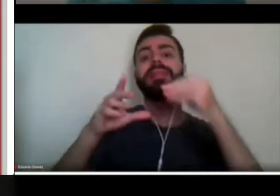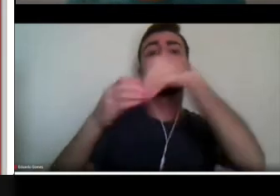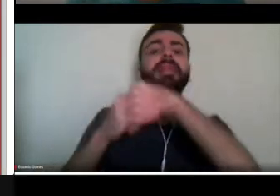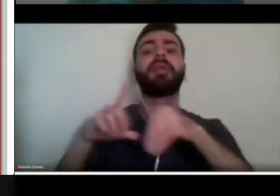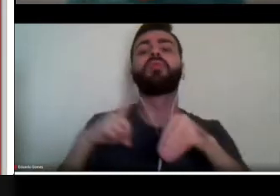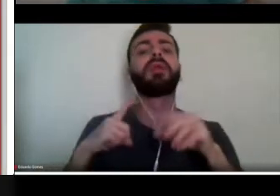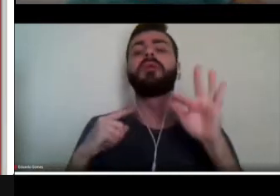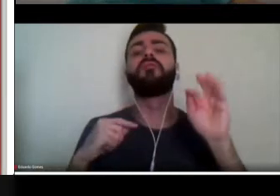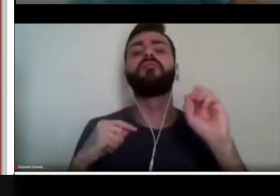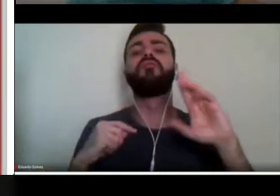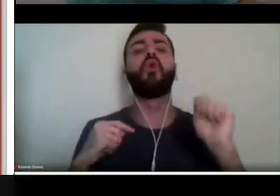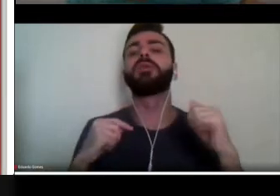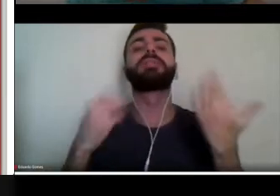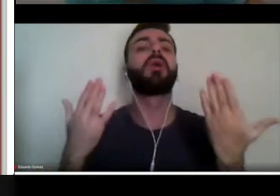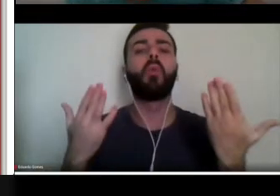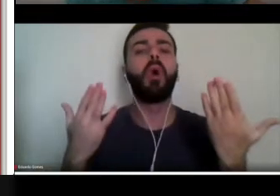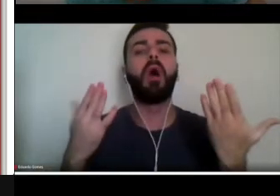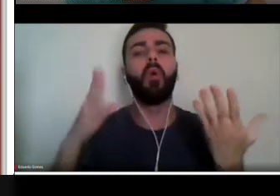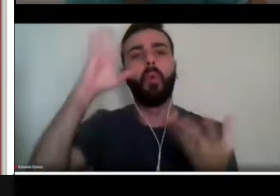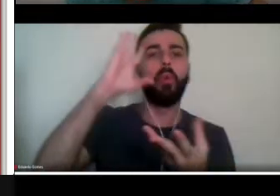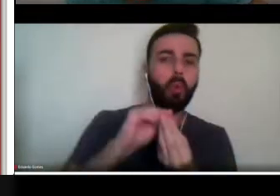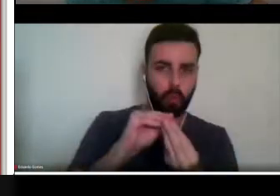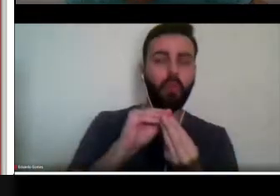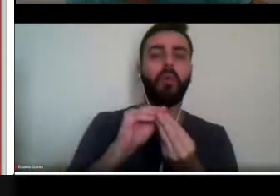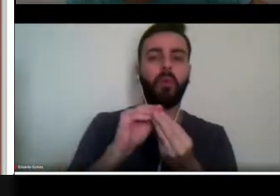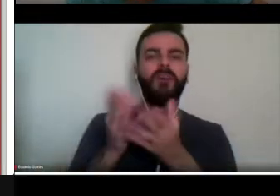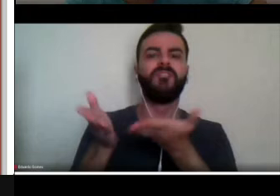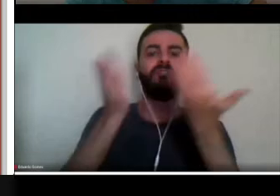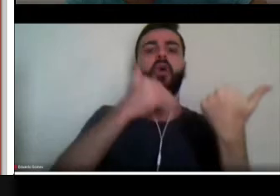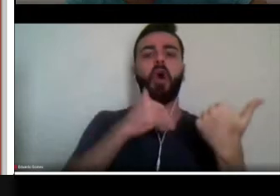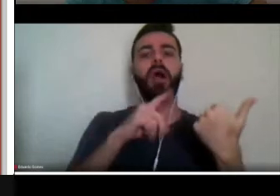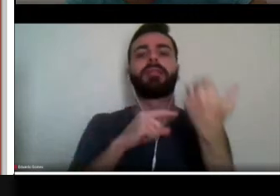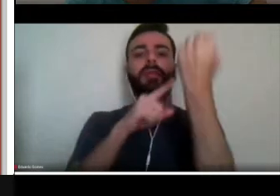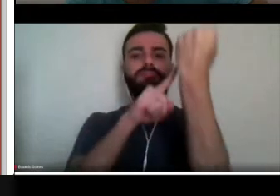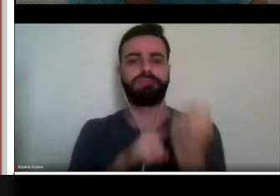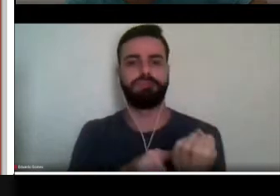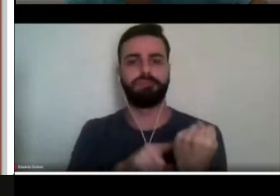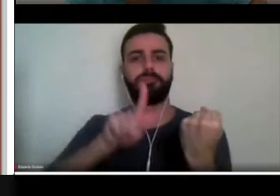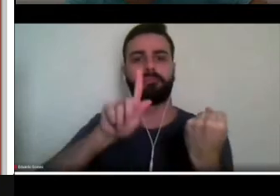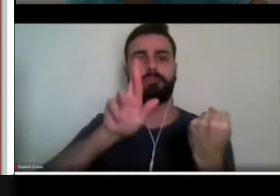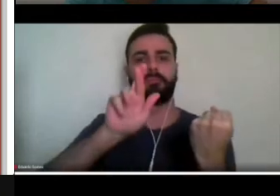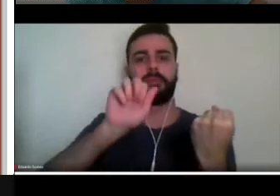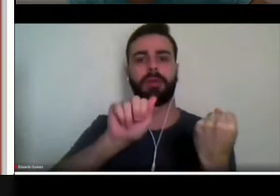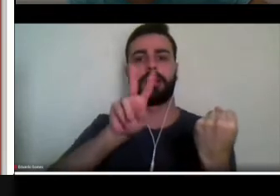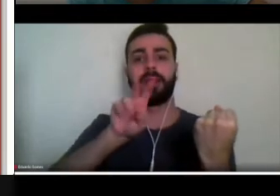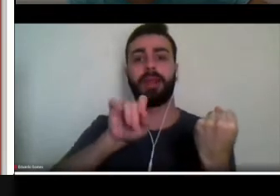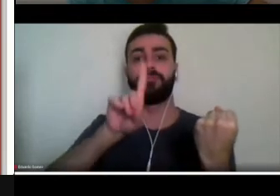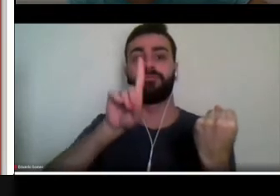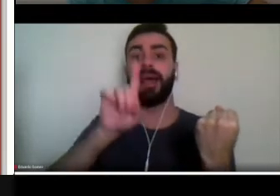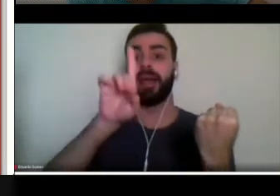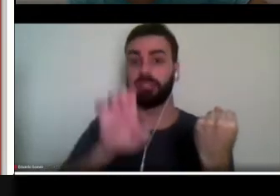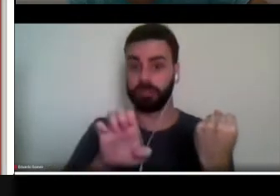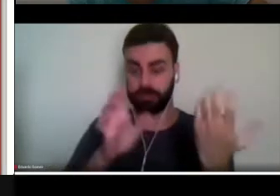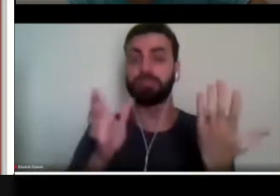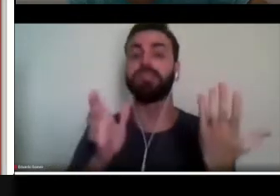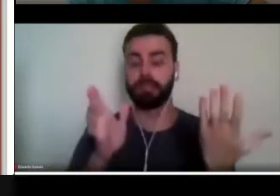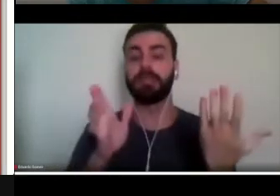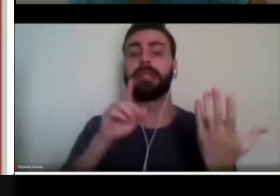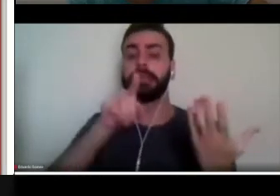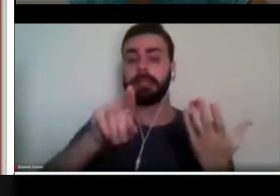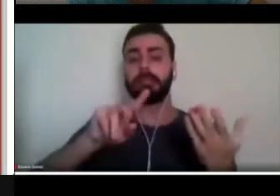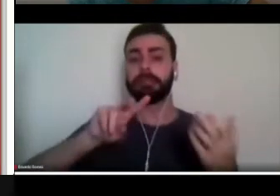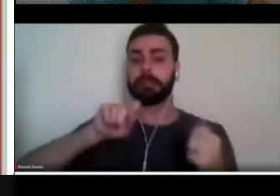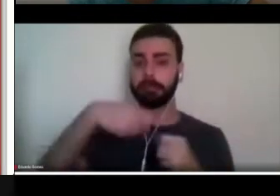força gravitacional. Então, esse A2 aqui, né, na verdade, é igual a um menos G, que é igual a